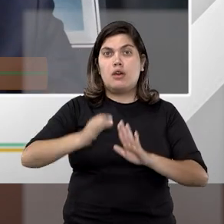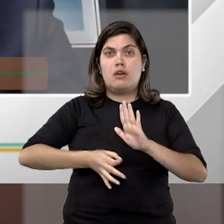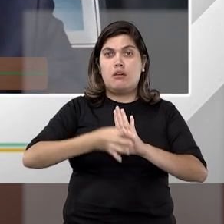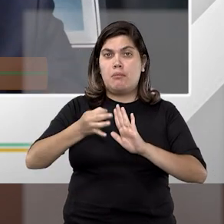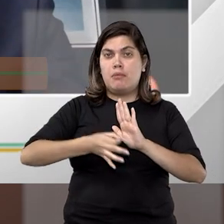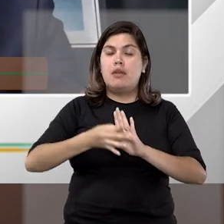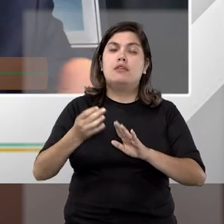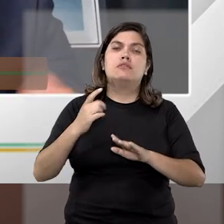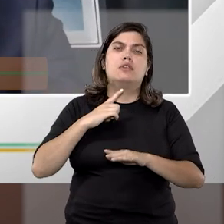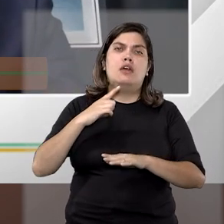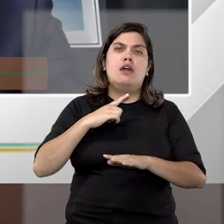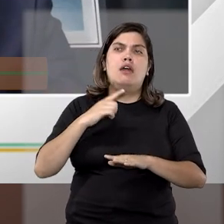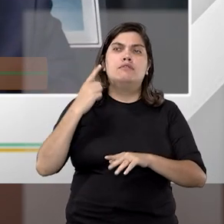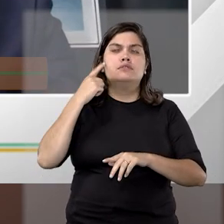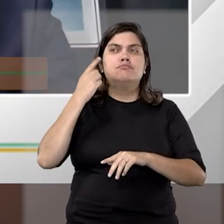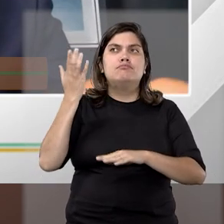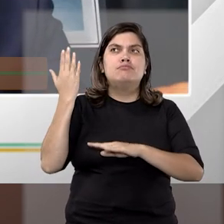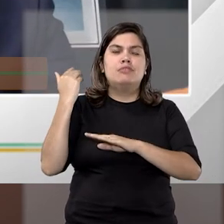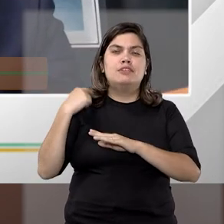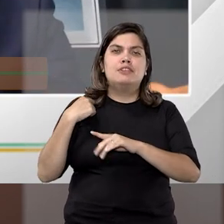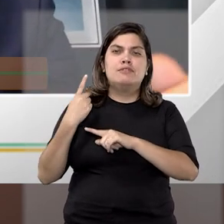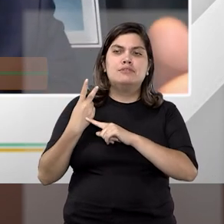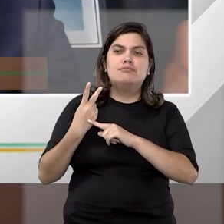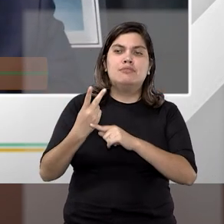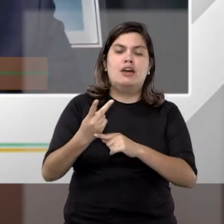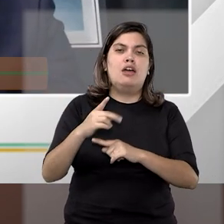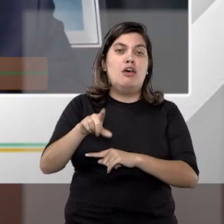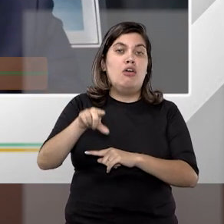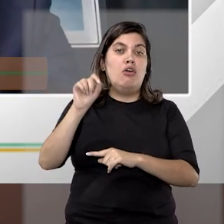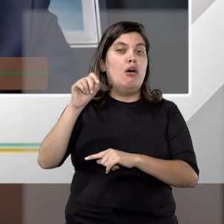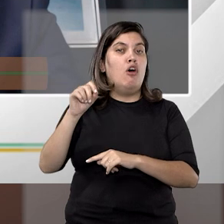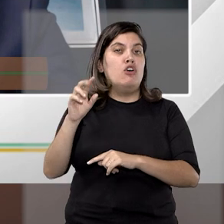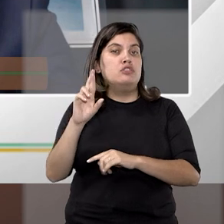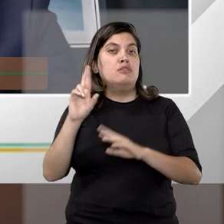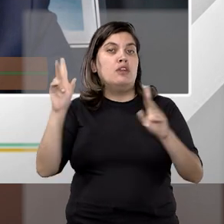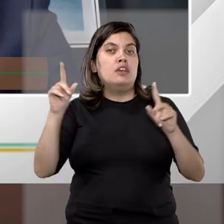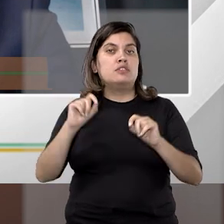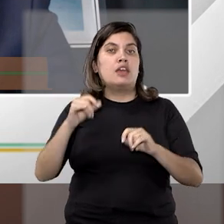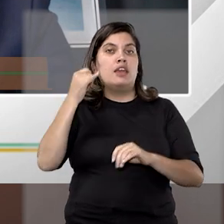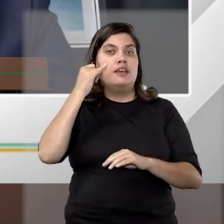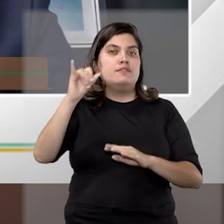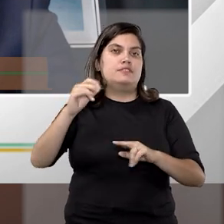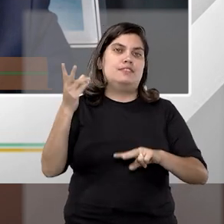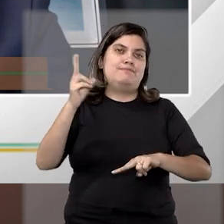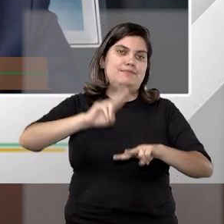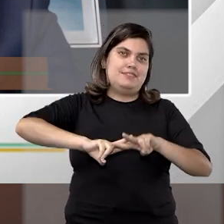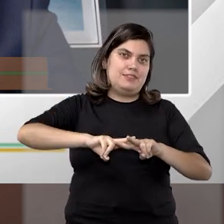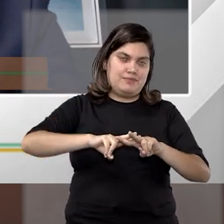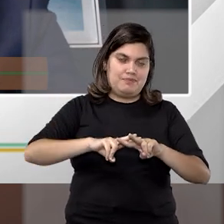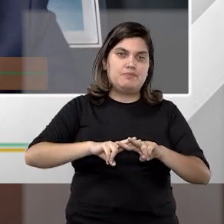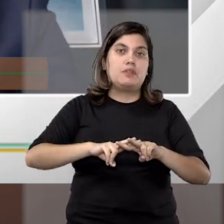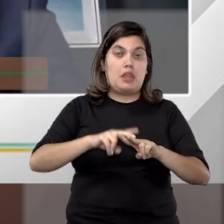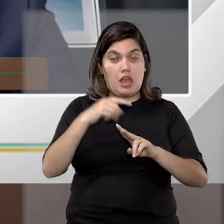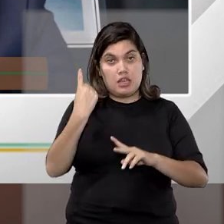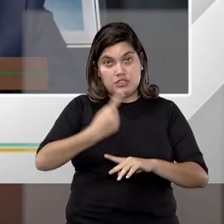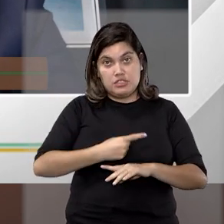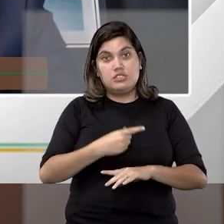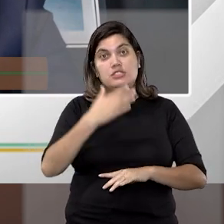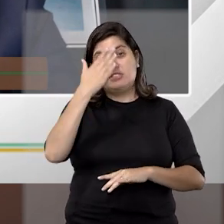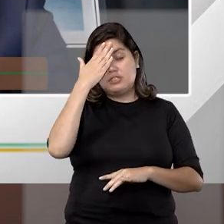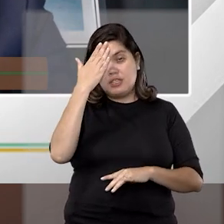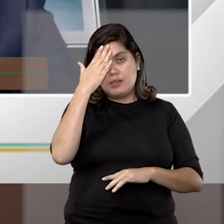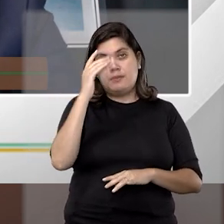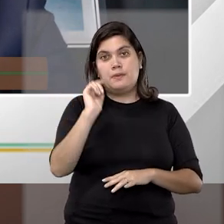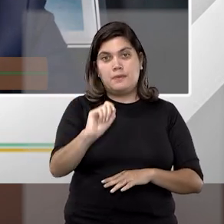seja um dos principais argumentos até da época da busca por um sistema alternativo é evitar a pena de prisão né